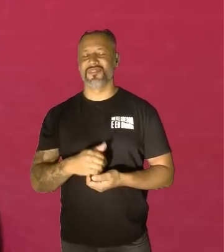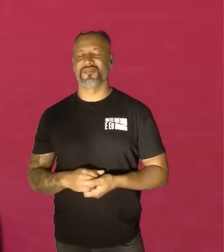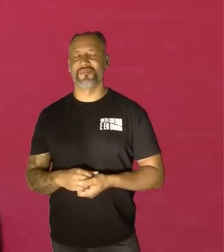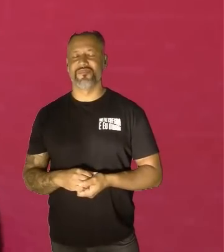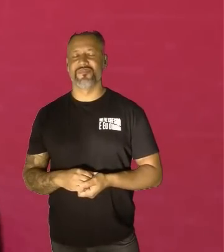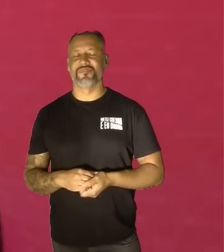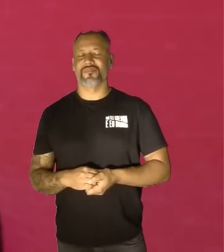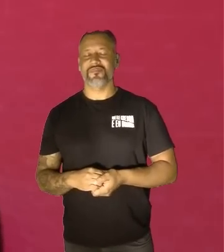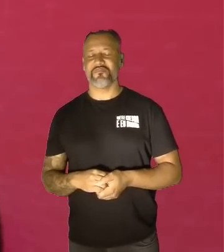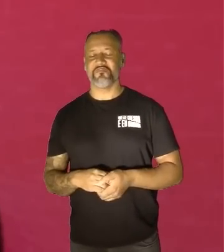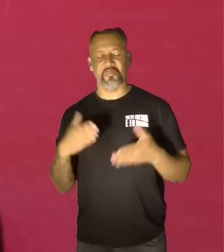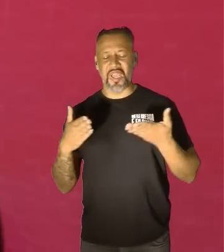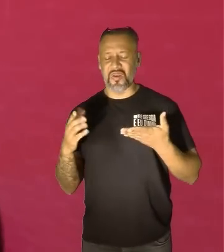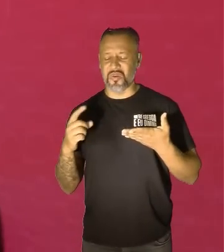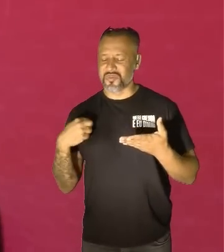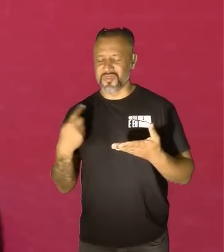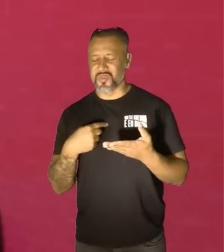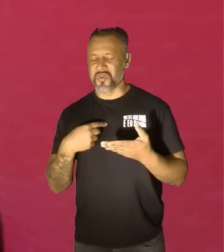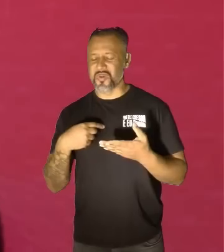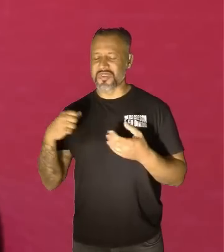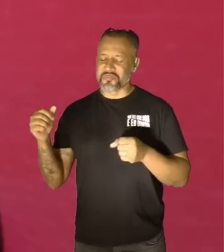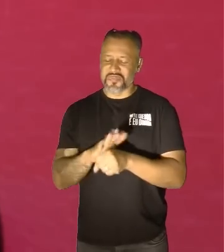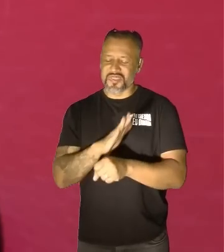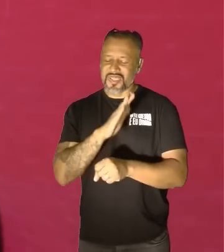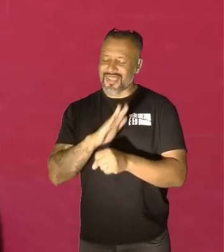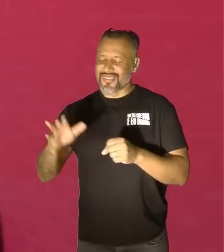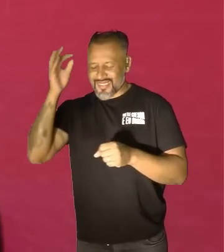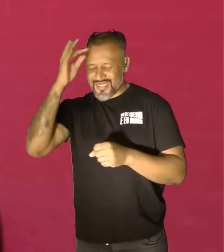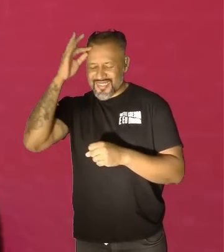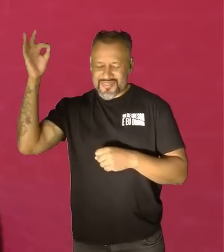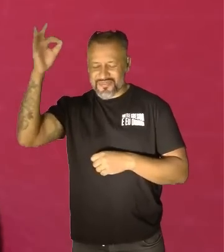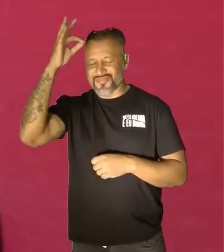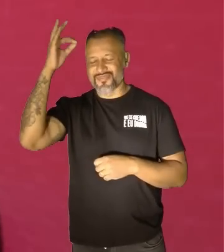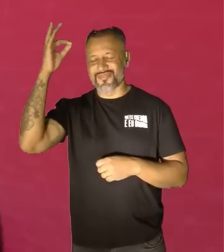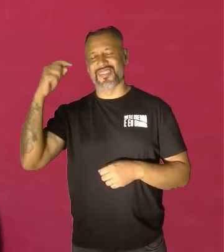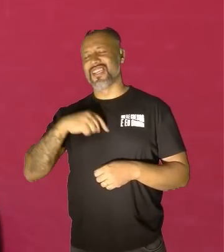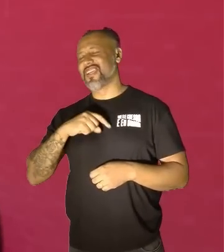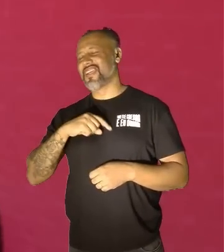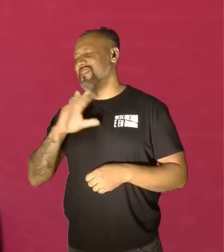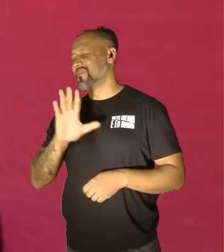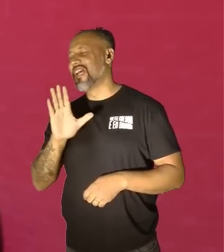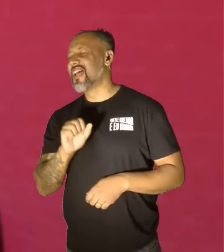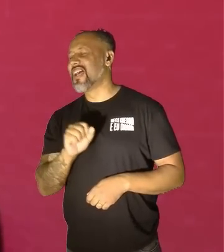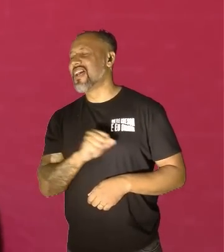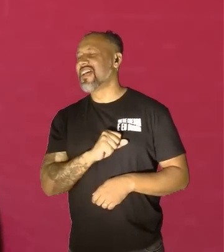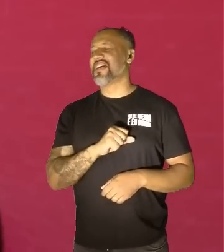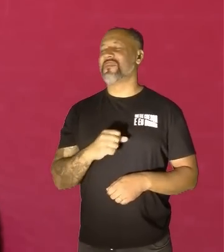Nós vamos nos encher do Espírito Santo. Eu amo o fogo de Deus. Tem coisas que só o fogo de Deus.